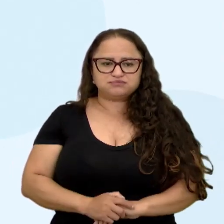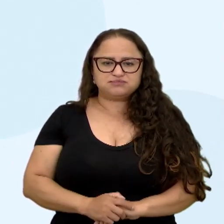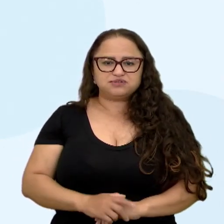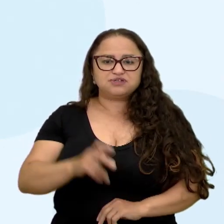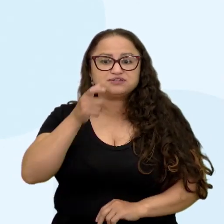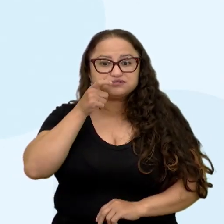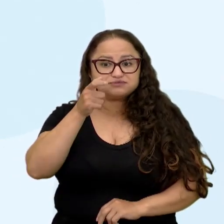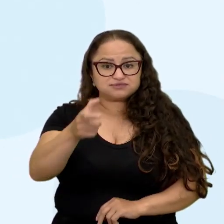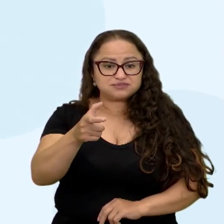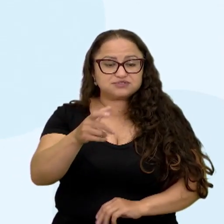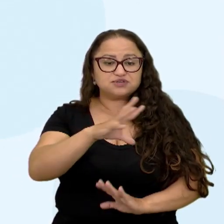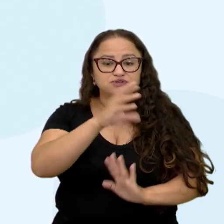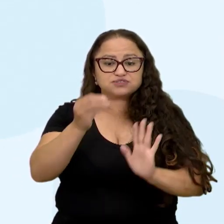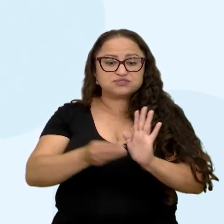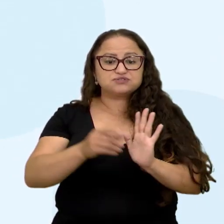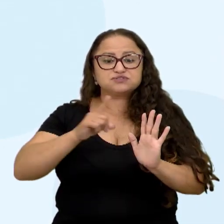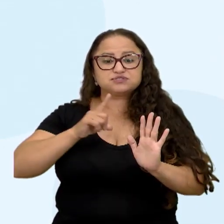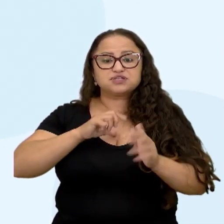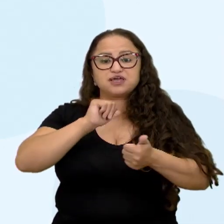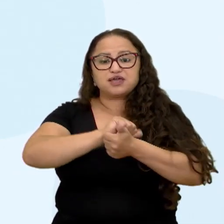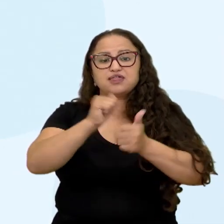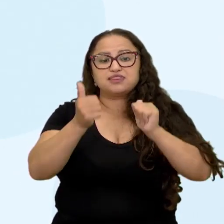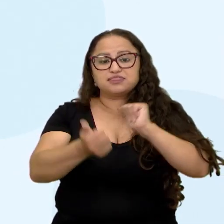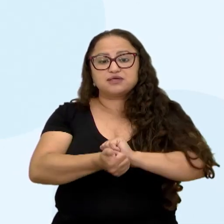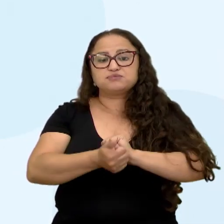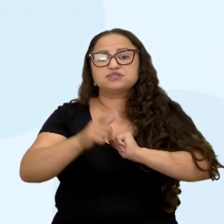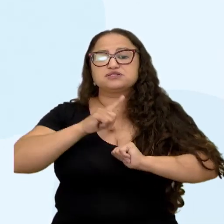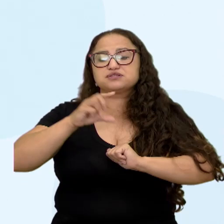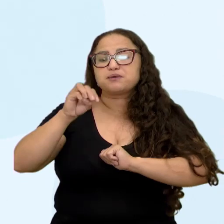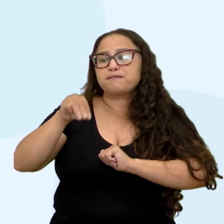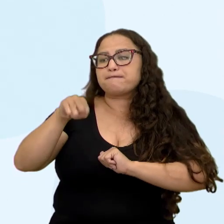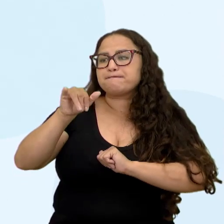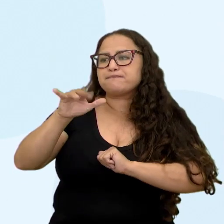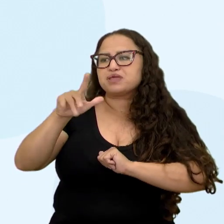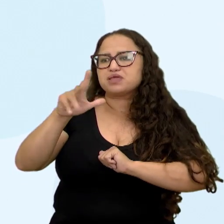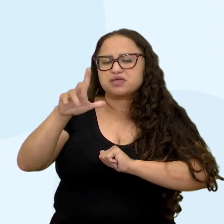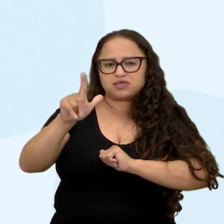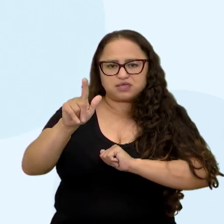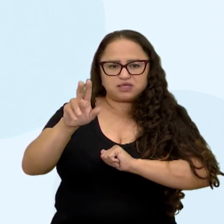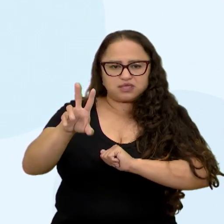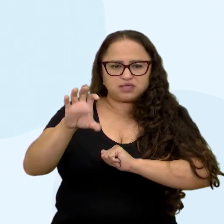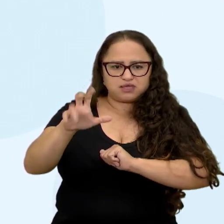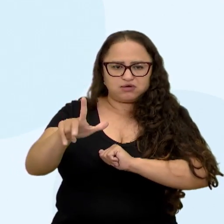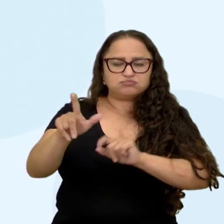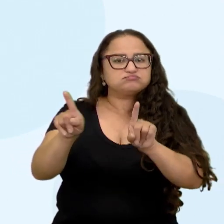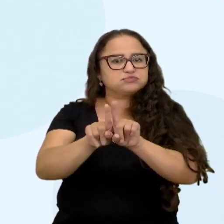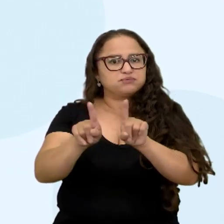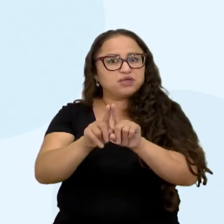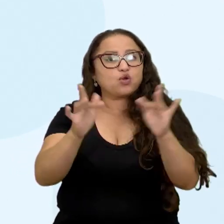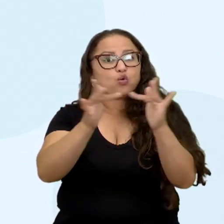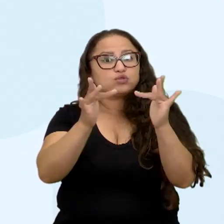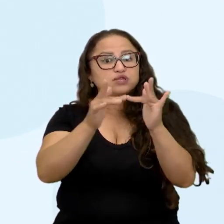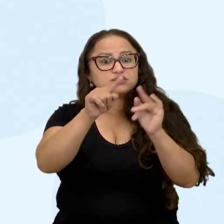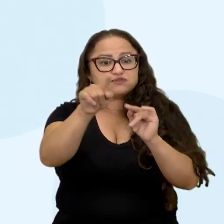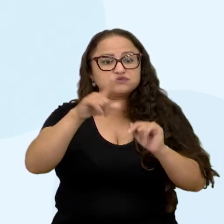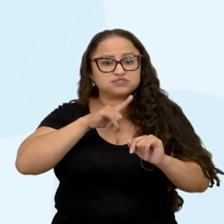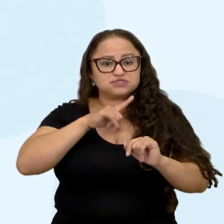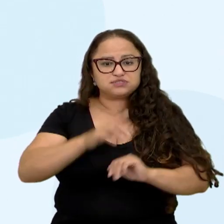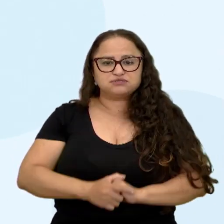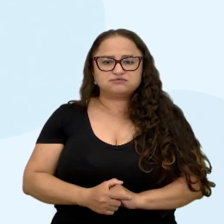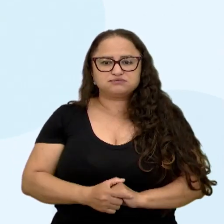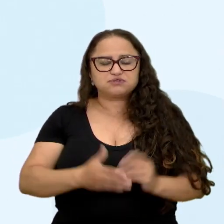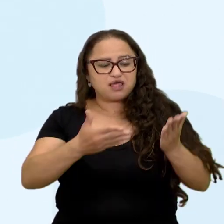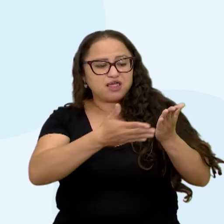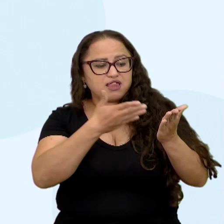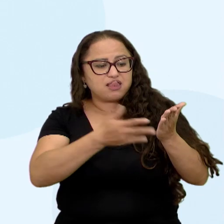Assista a animação completa adaptada para os quadrinhos pelo cartunista Miguel Falcão, Morte e Vida Severina, para ter contato com essa obra. E leia o